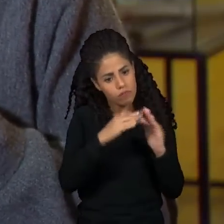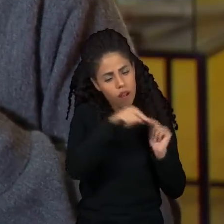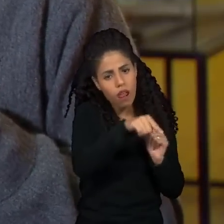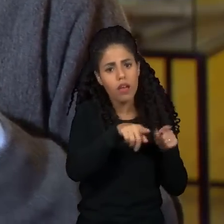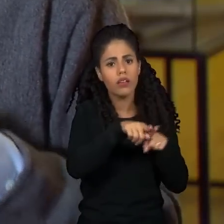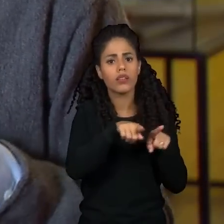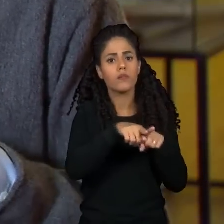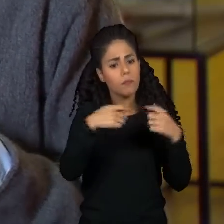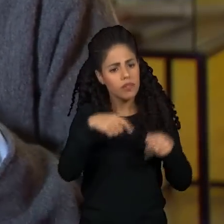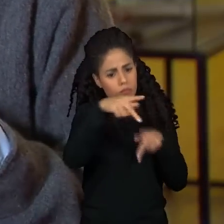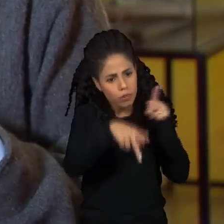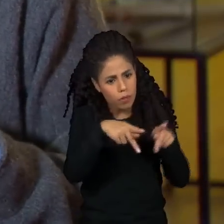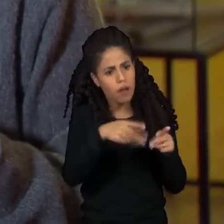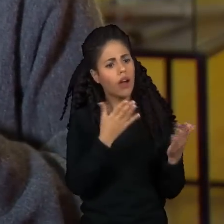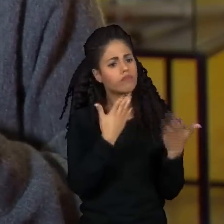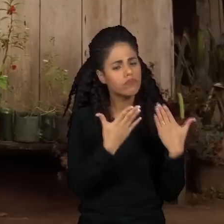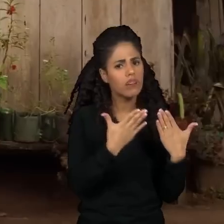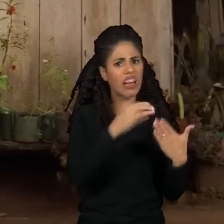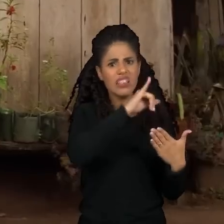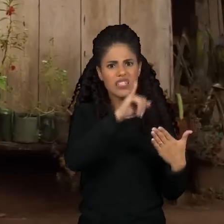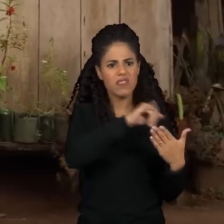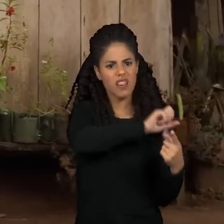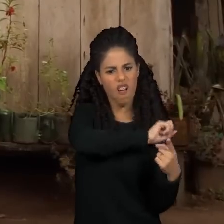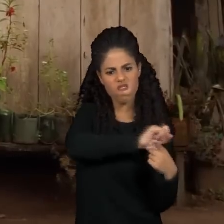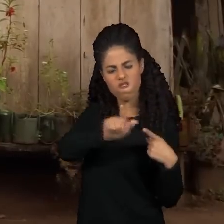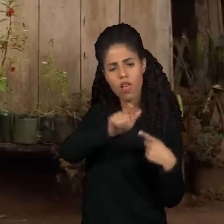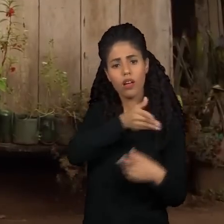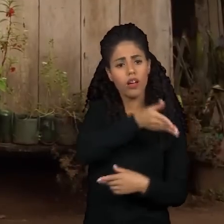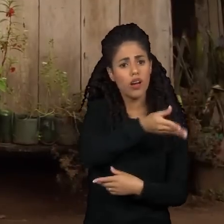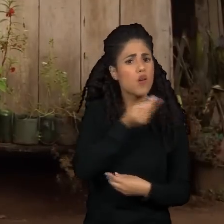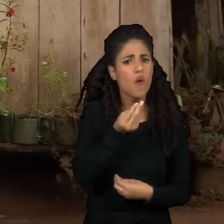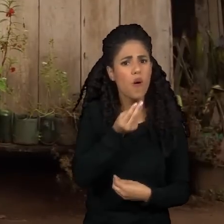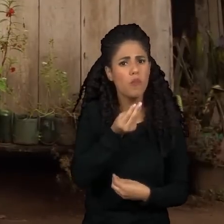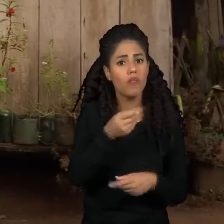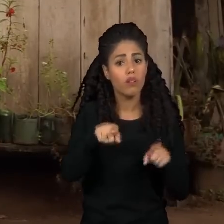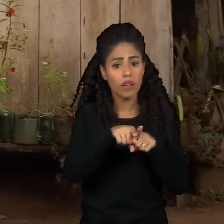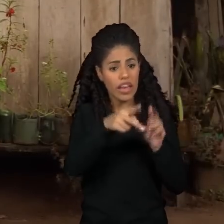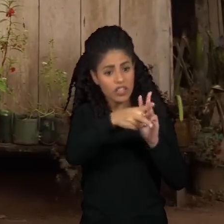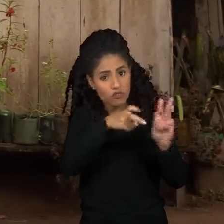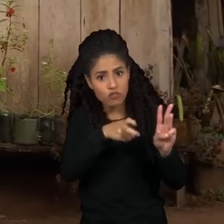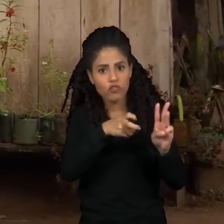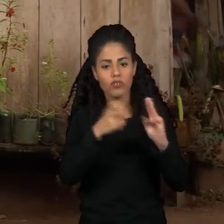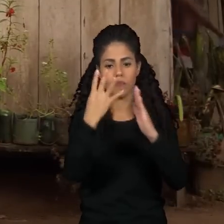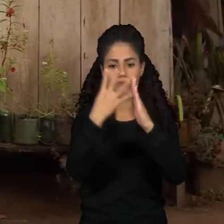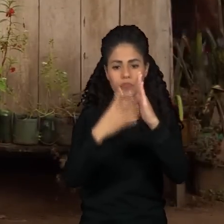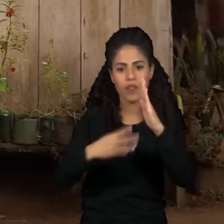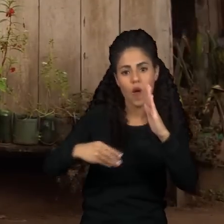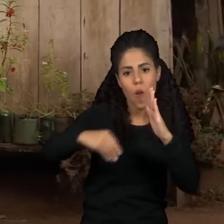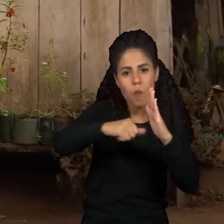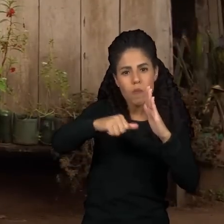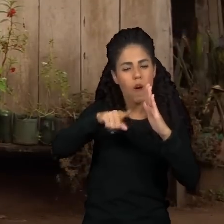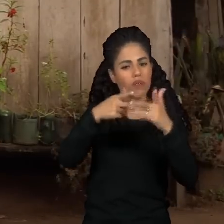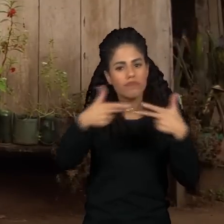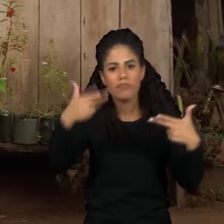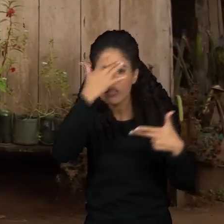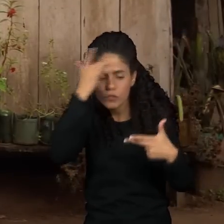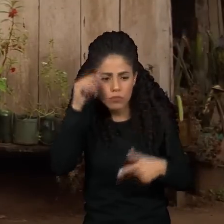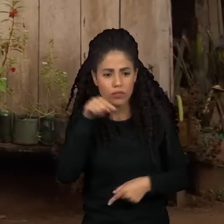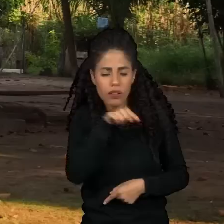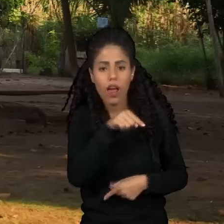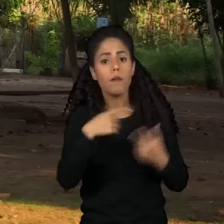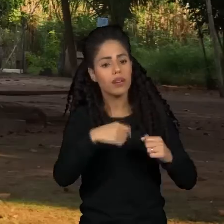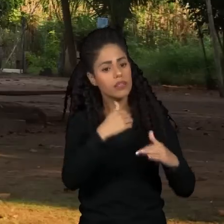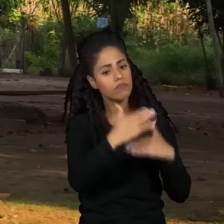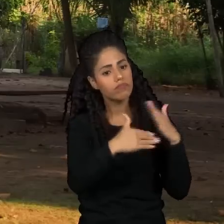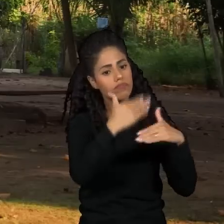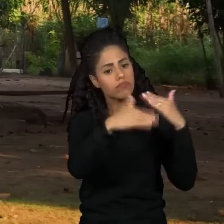dessas populações. Então, se a gente expulsa esses moradores ribeirinhos, quilombolas, indígenas, uma outra coisa vai acontecer, né, no processo de